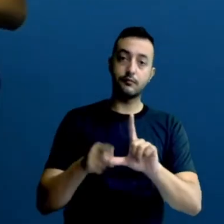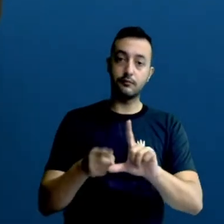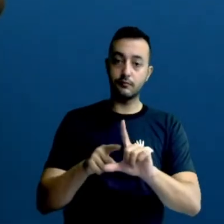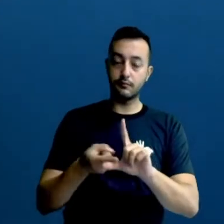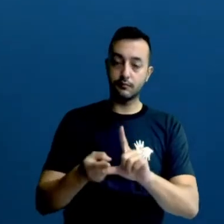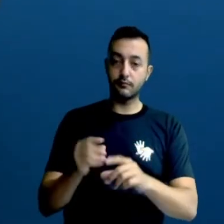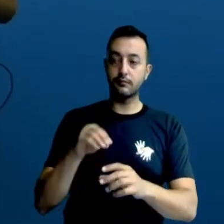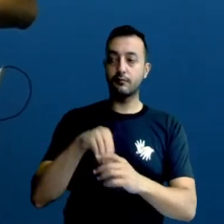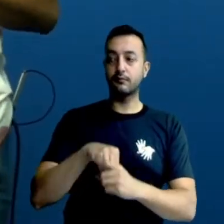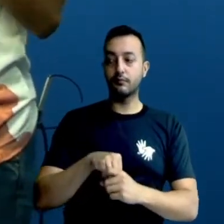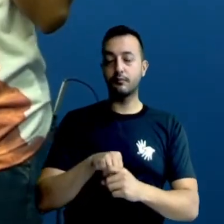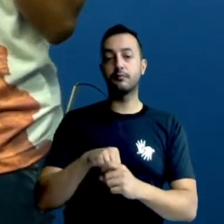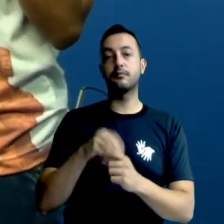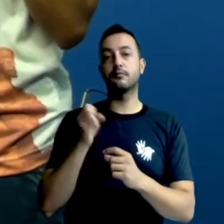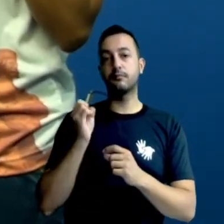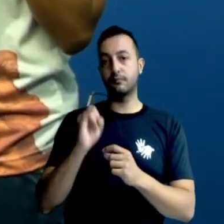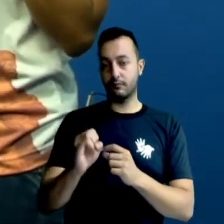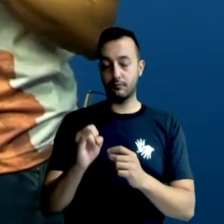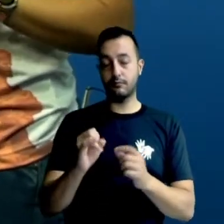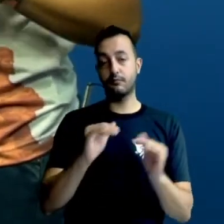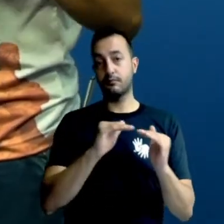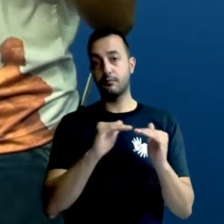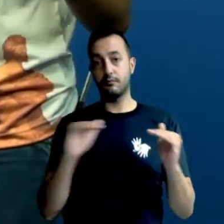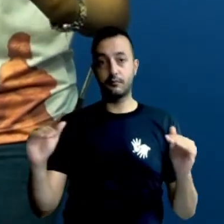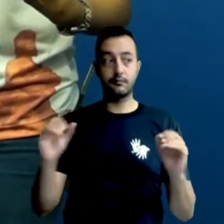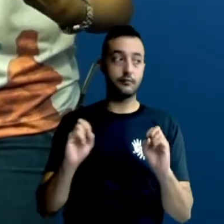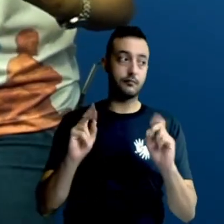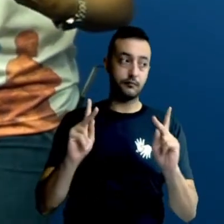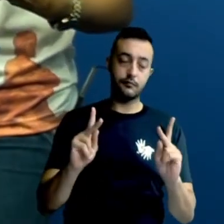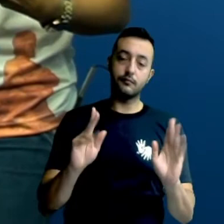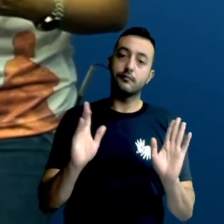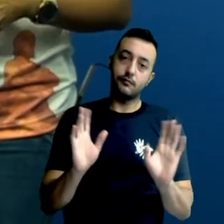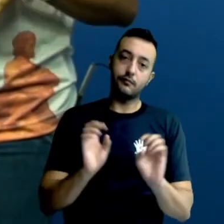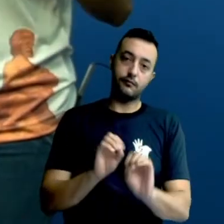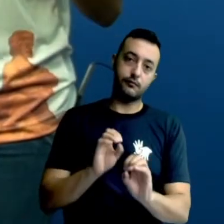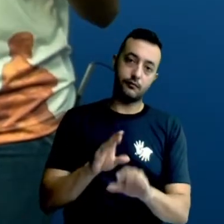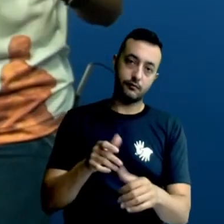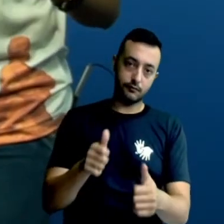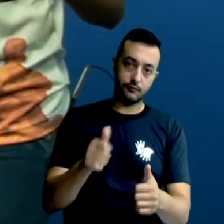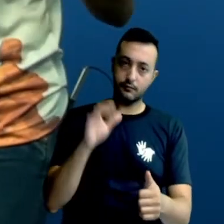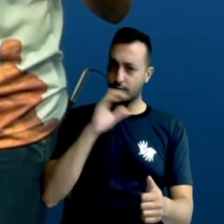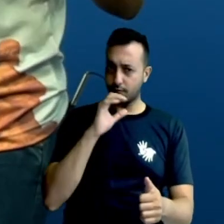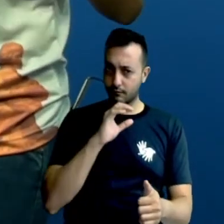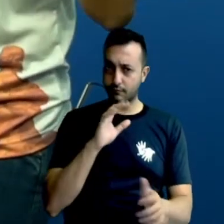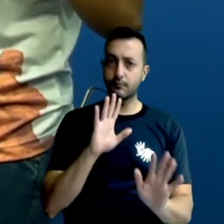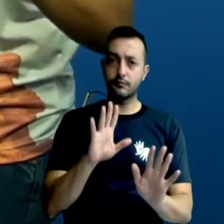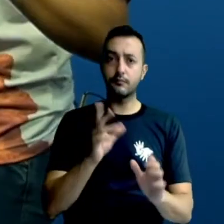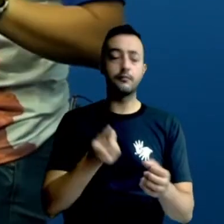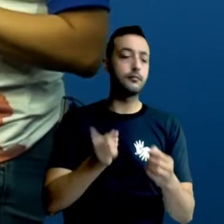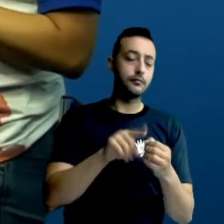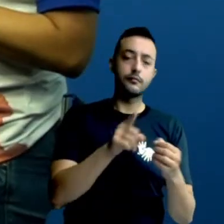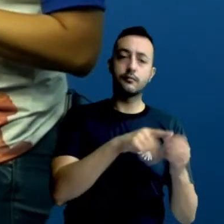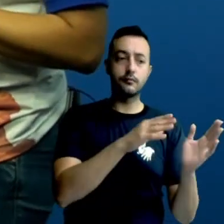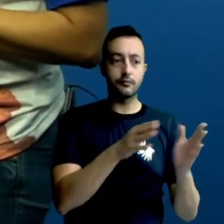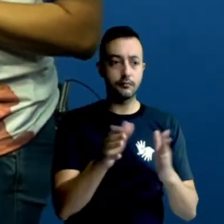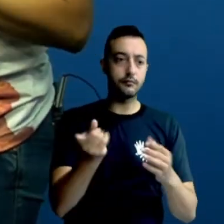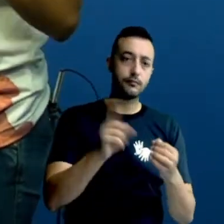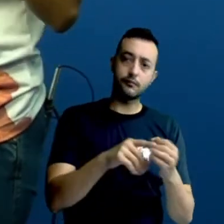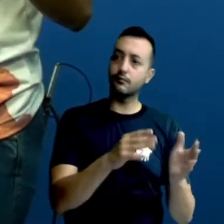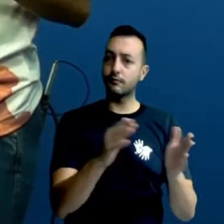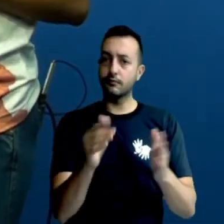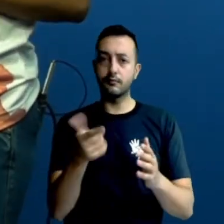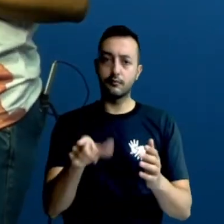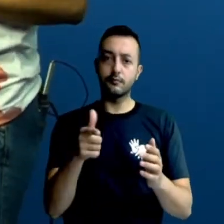o polígono é regular. Ok, minha gente? Isso é conteúdo. Foi muito rápido? Volta aí e assiste quantas vezes